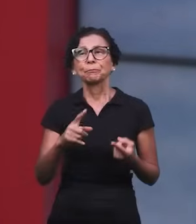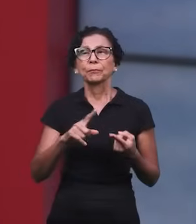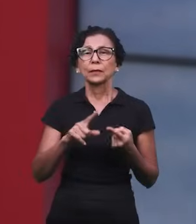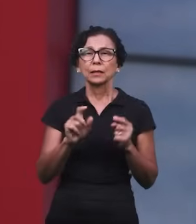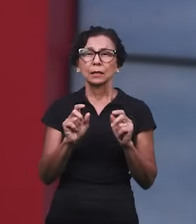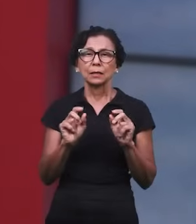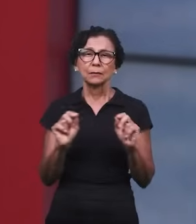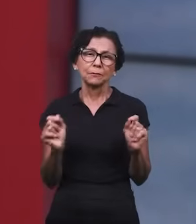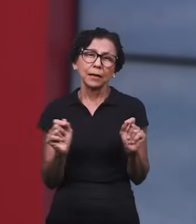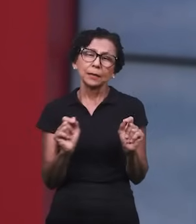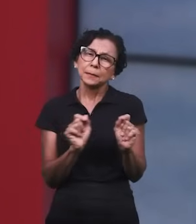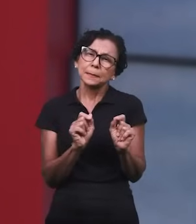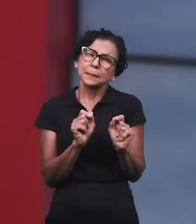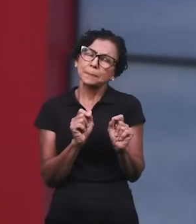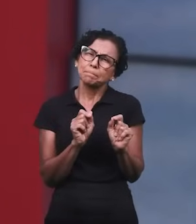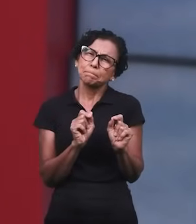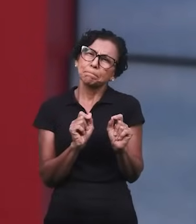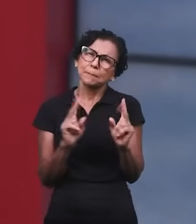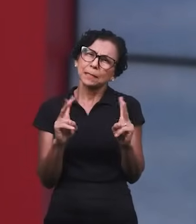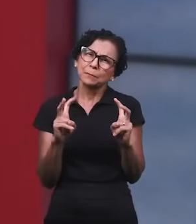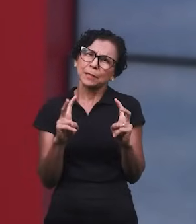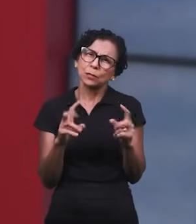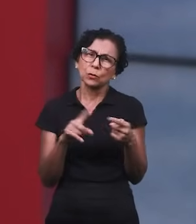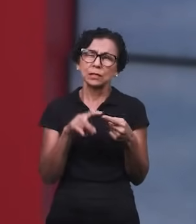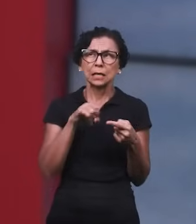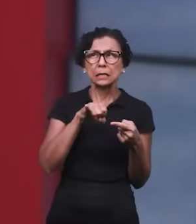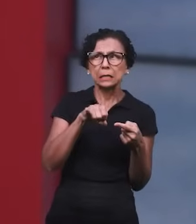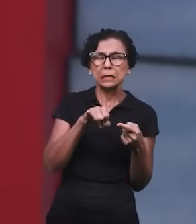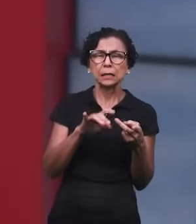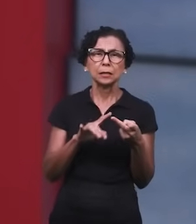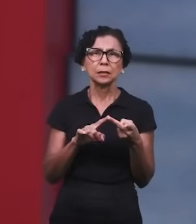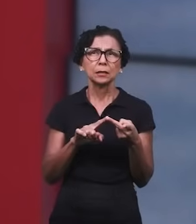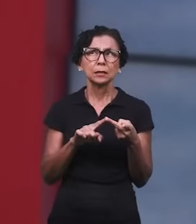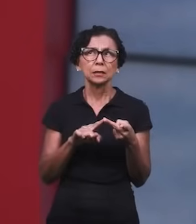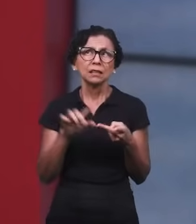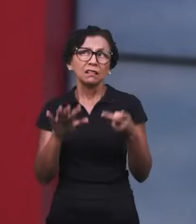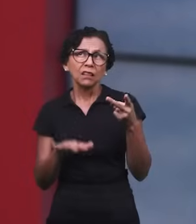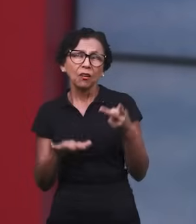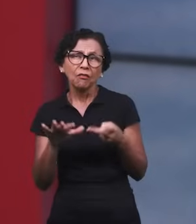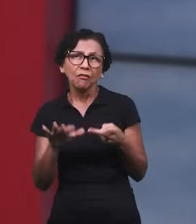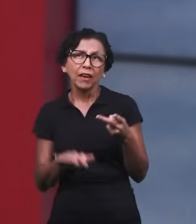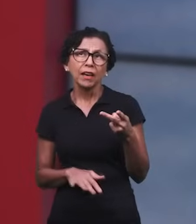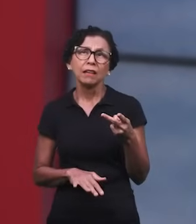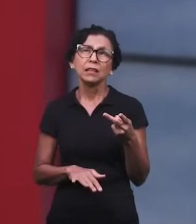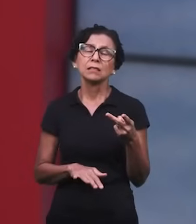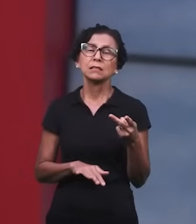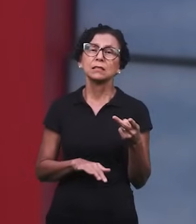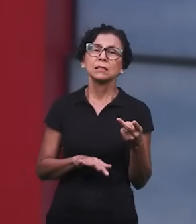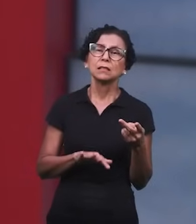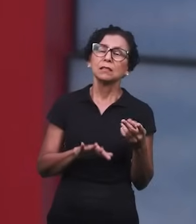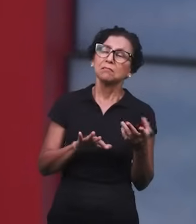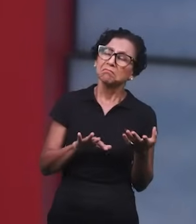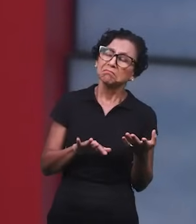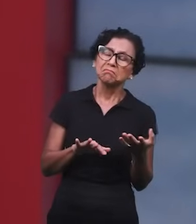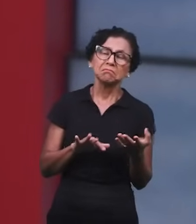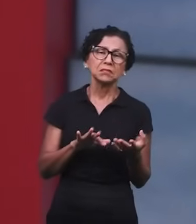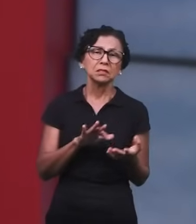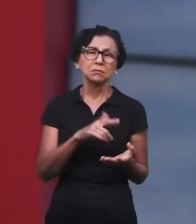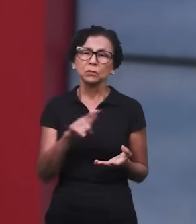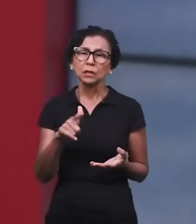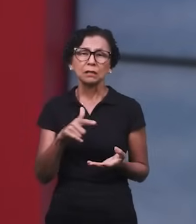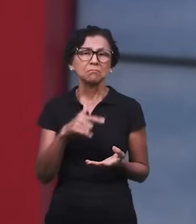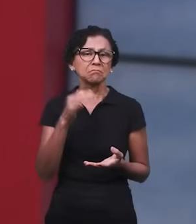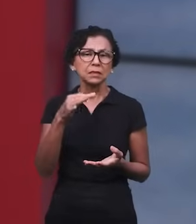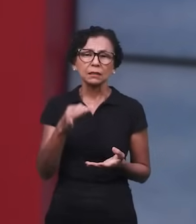imaginemos, ou seja, certeza nenhuma, na base de suposições. Mas o que nós entendemos é que